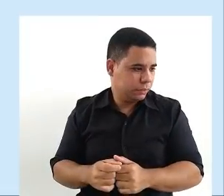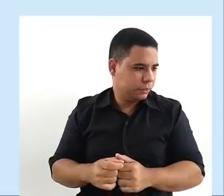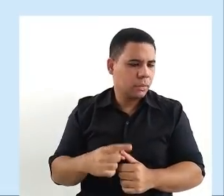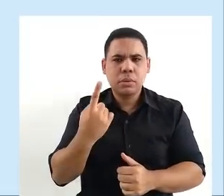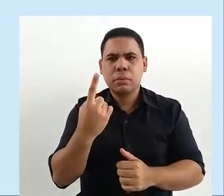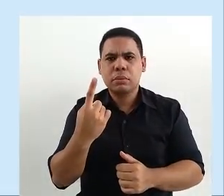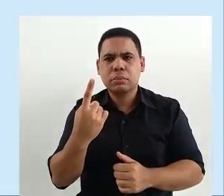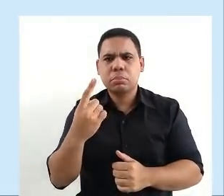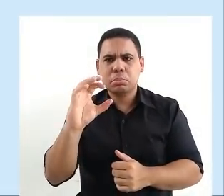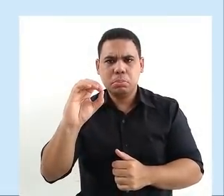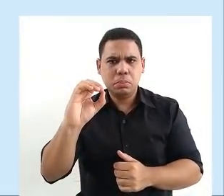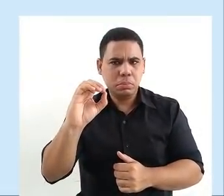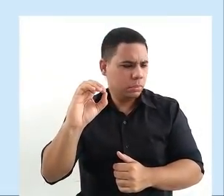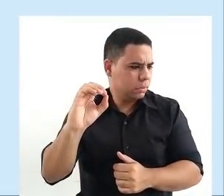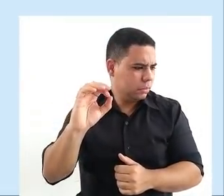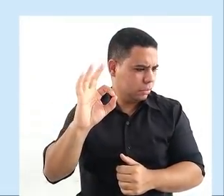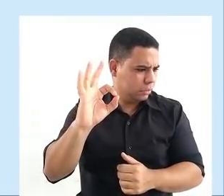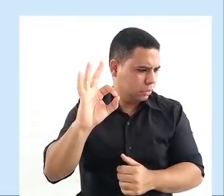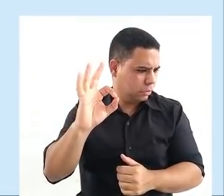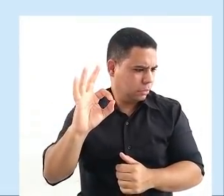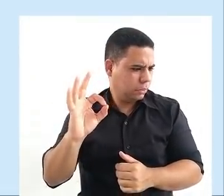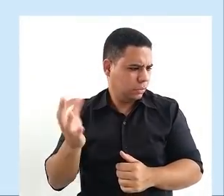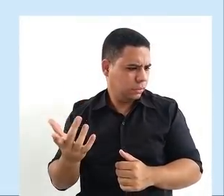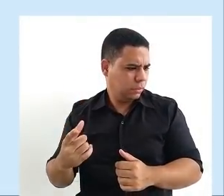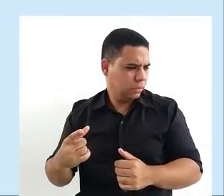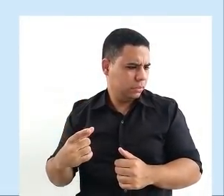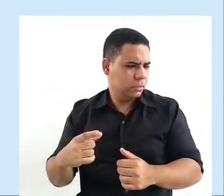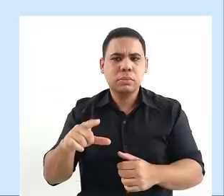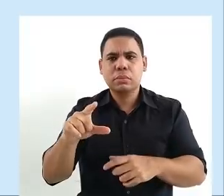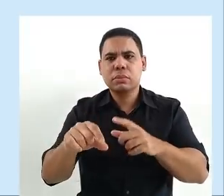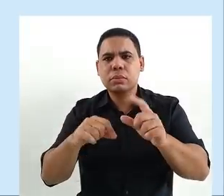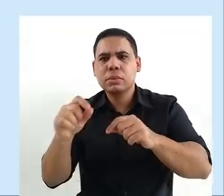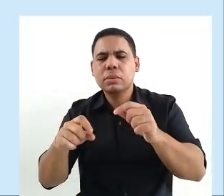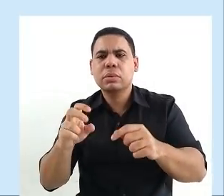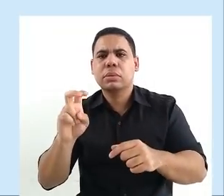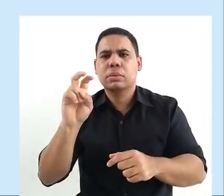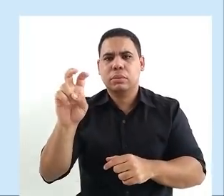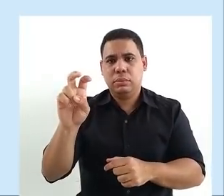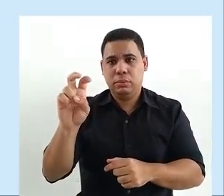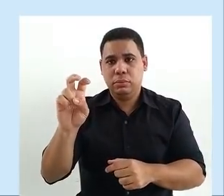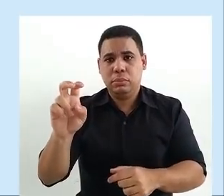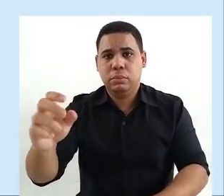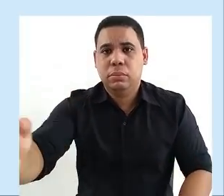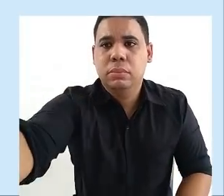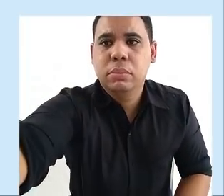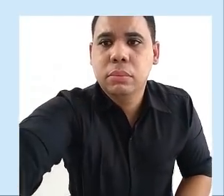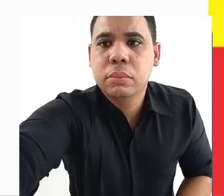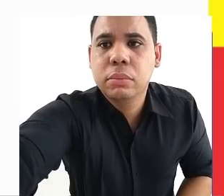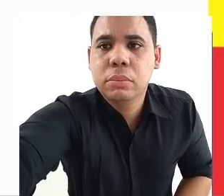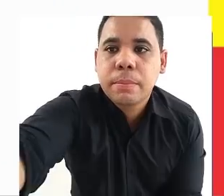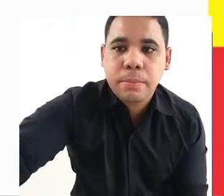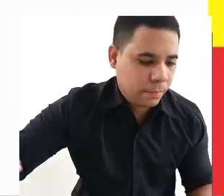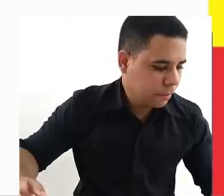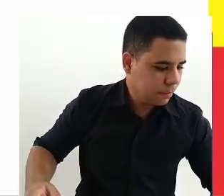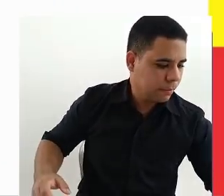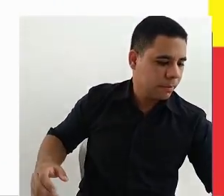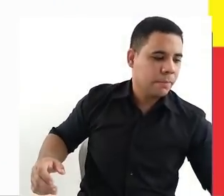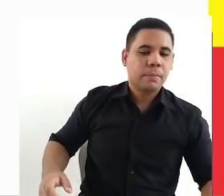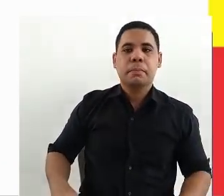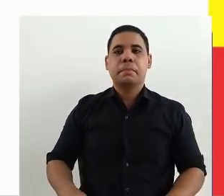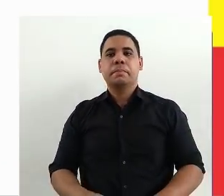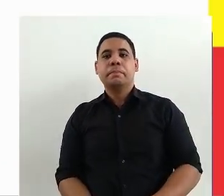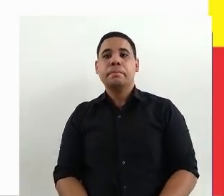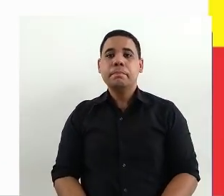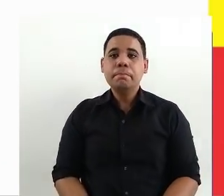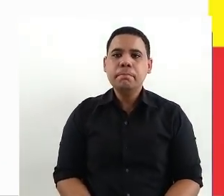ocorrer. Agora, vamos fazer uma atividade para fixar essa ideia. Olha, primeira questão, acompanha aí comigo. Uma bola